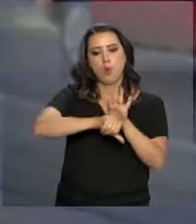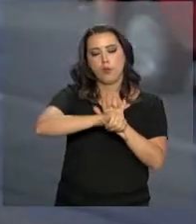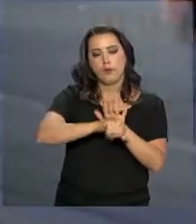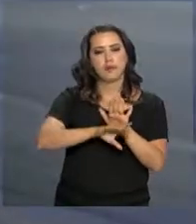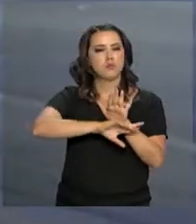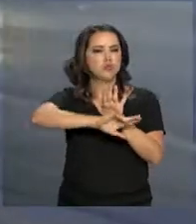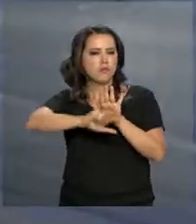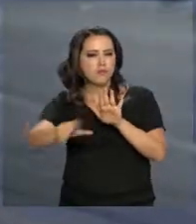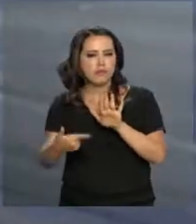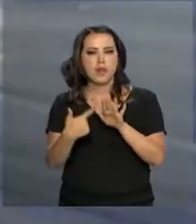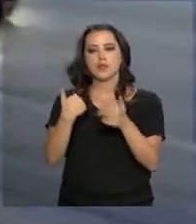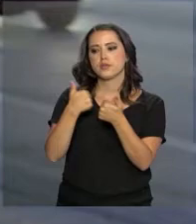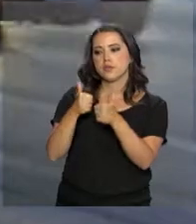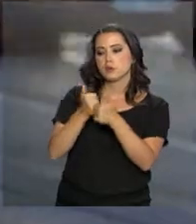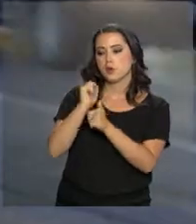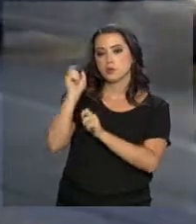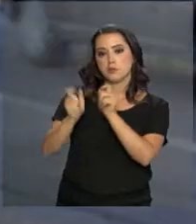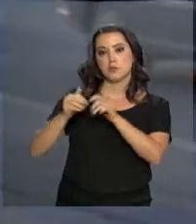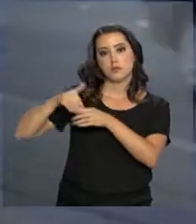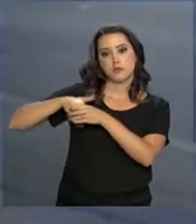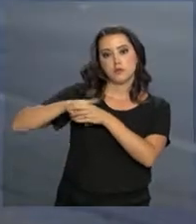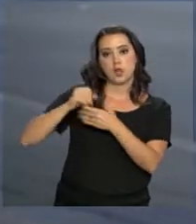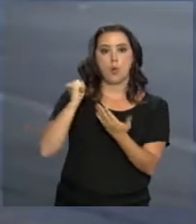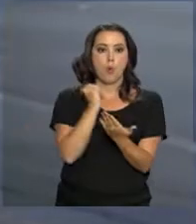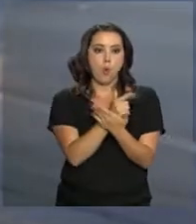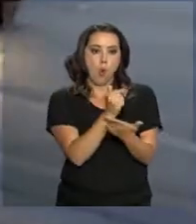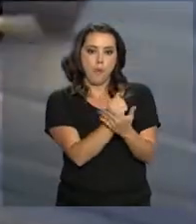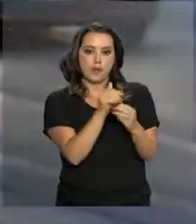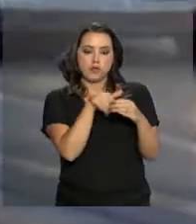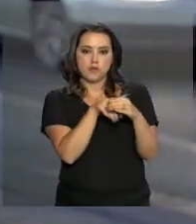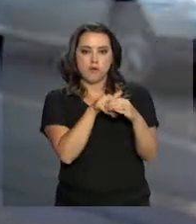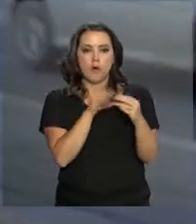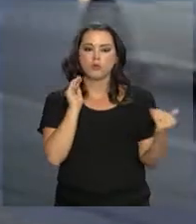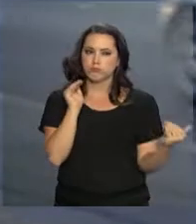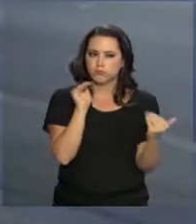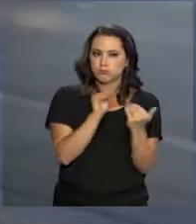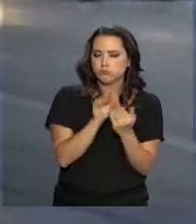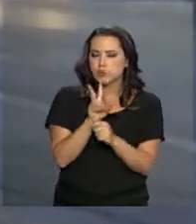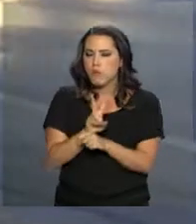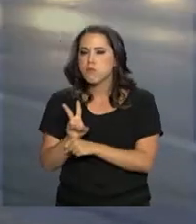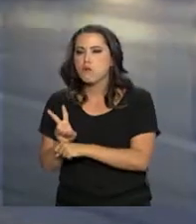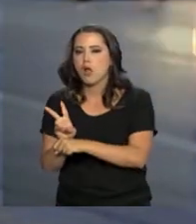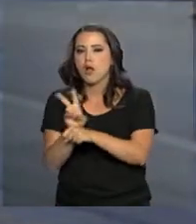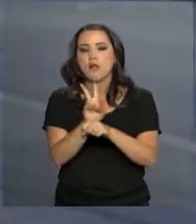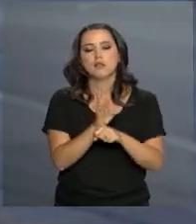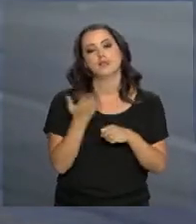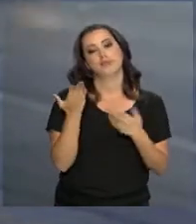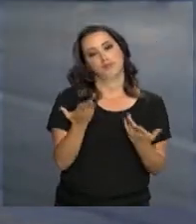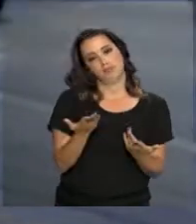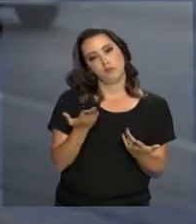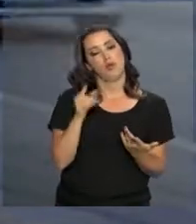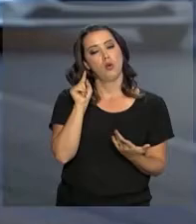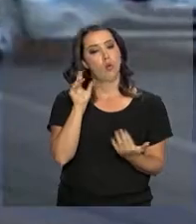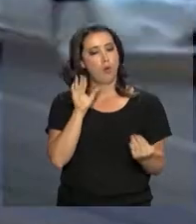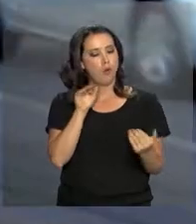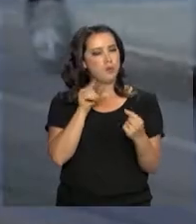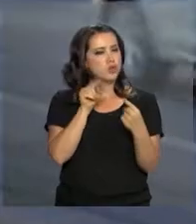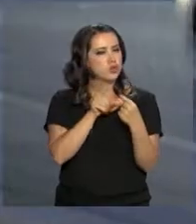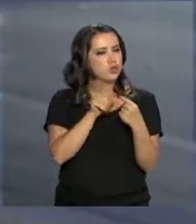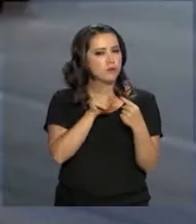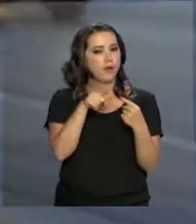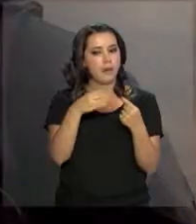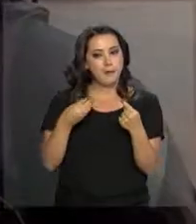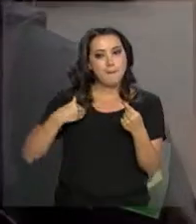transporte irregular de eleitores e compra de votos estarão no foco dos agentes federais. O objetivo é garantir a segurança